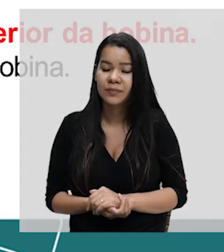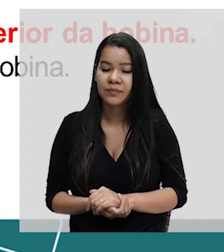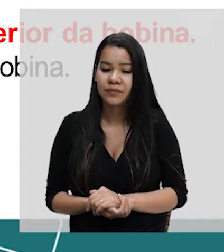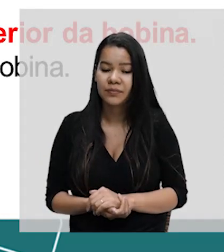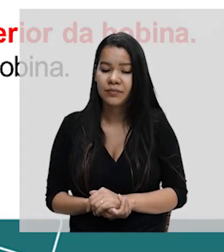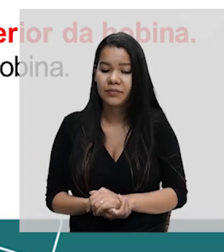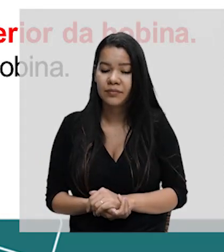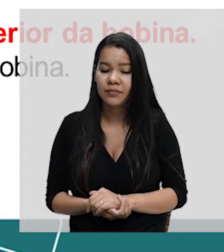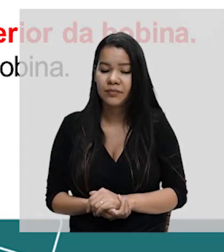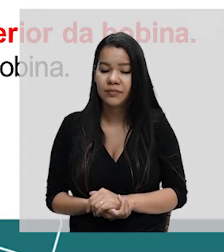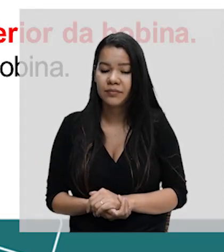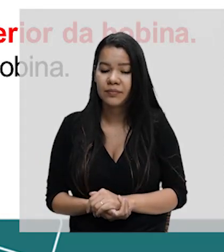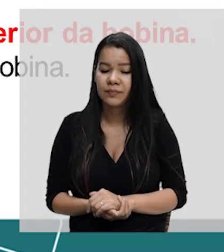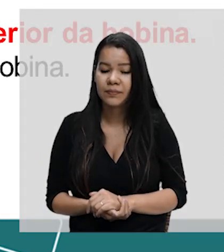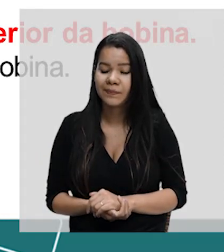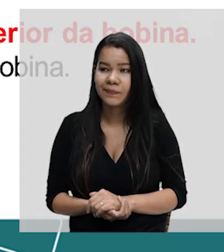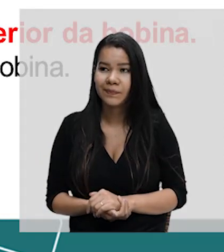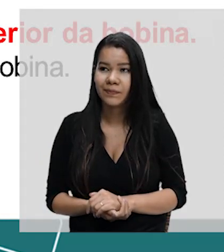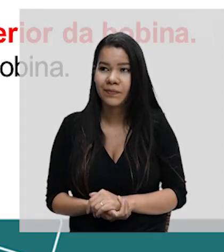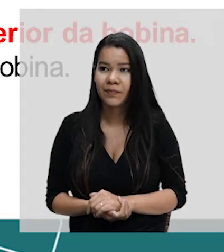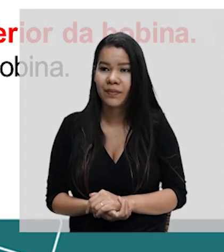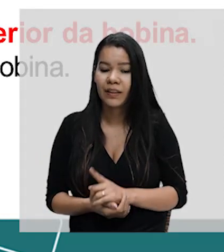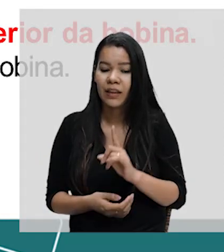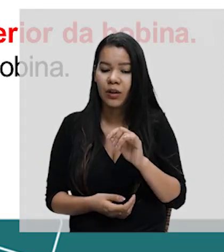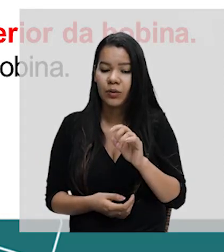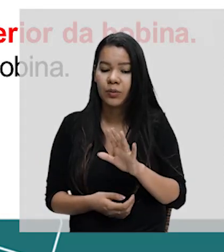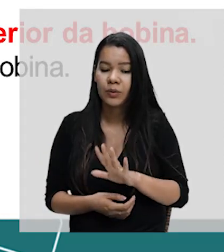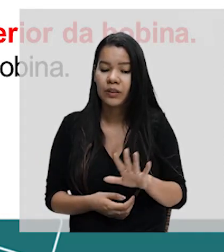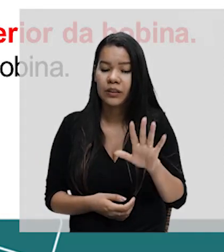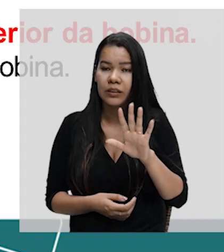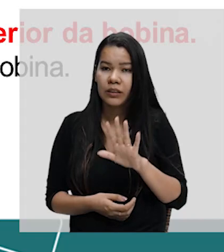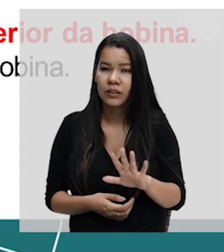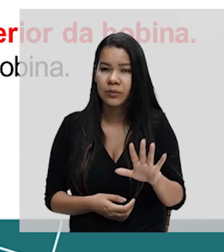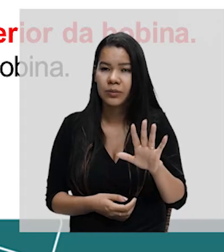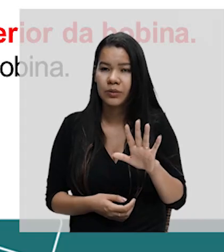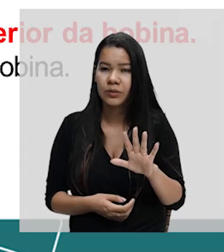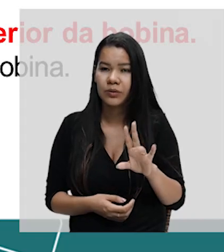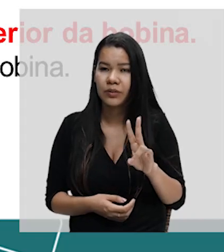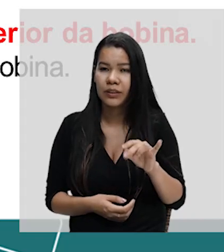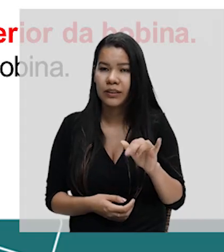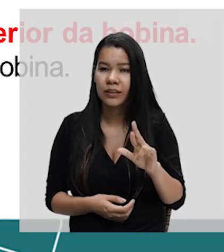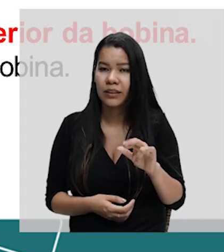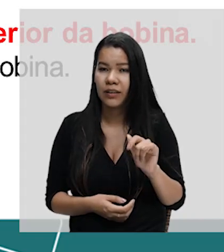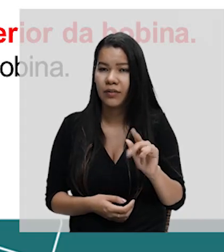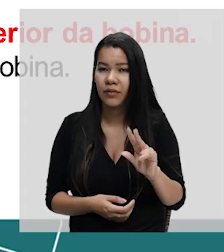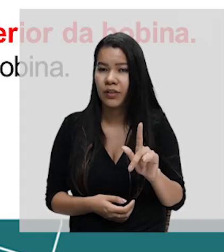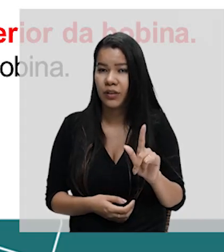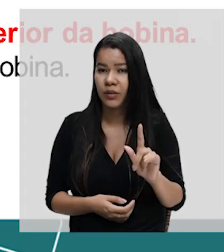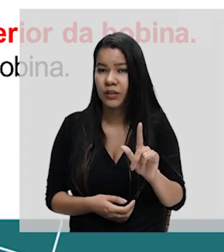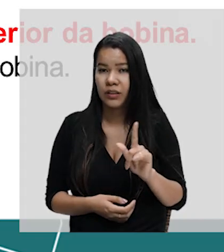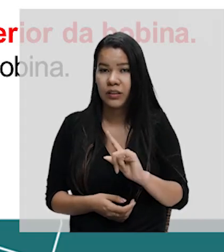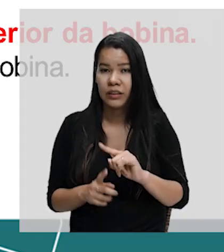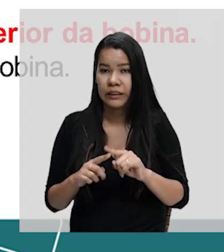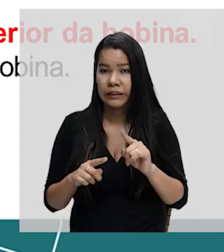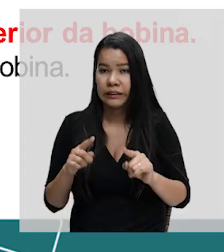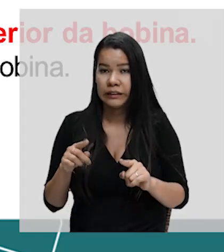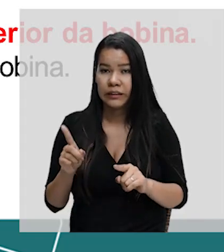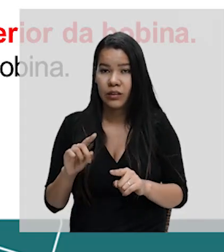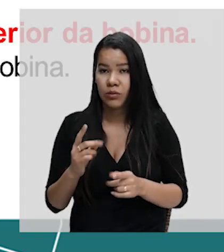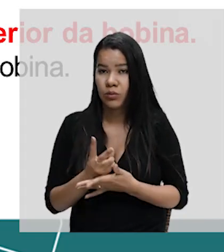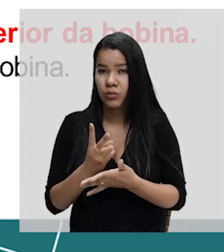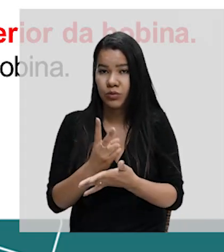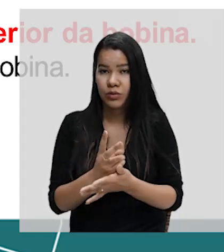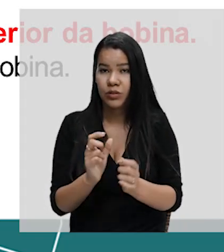tempo, ok? Então, é um campo variável, não constante, que vai fazer com que tenha